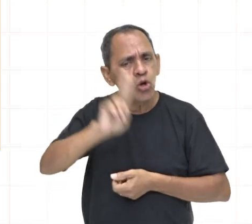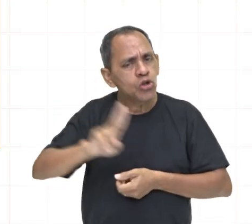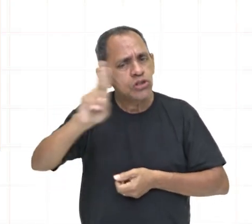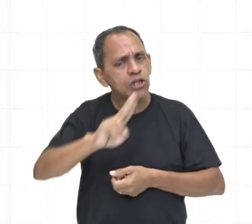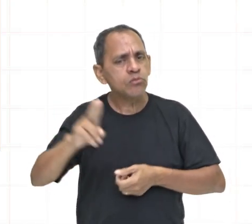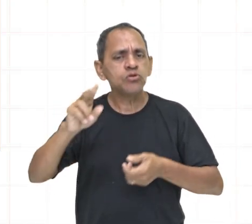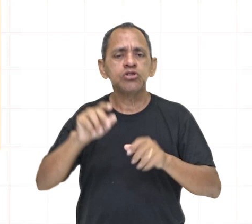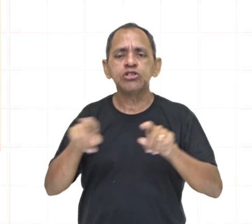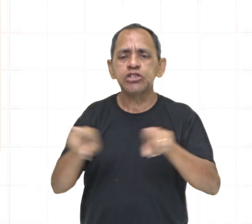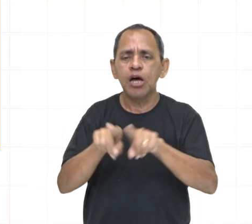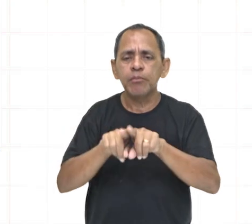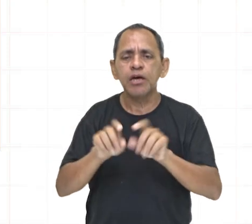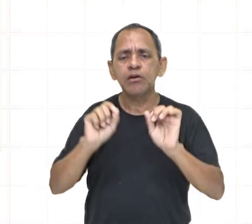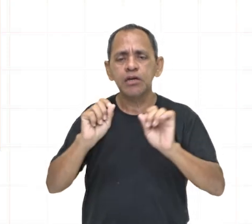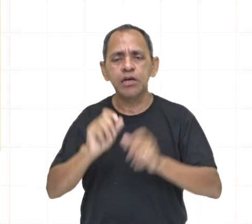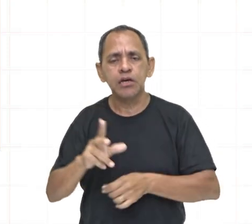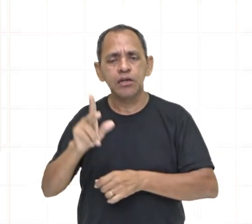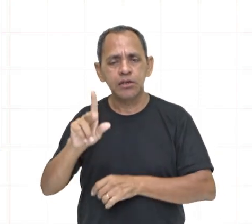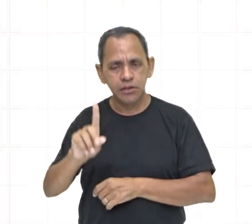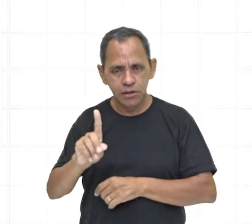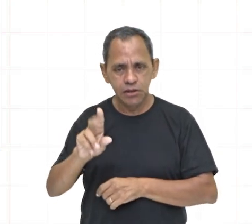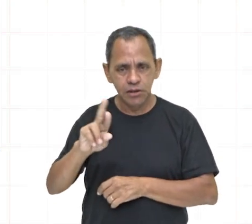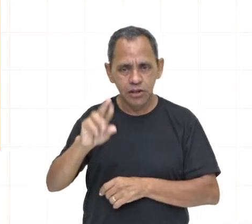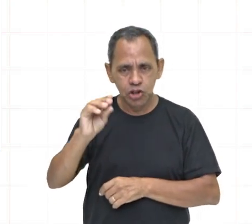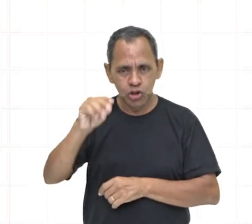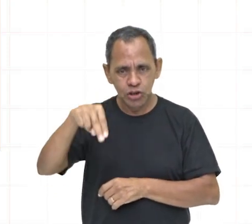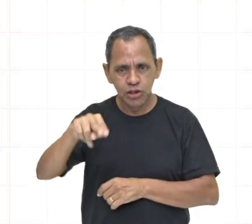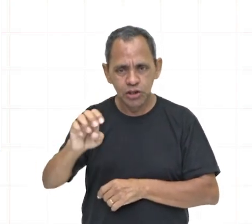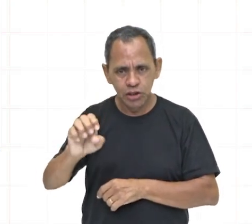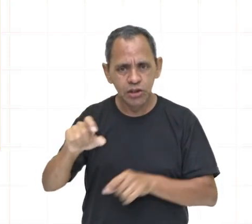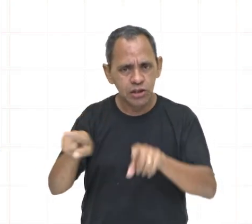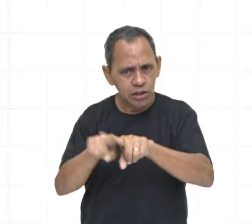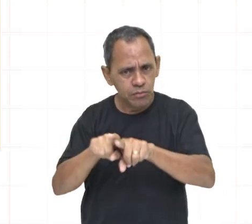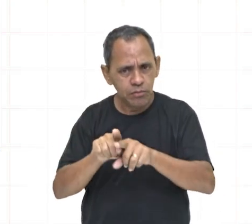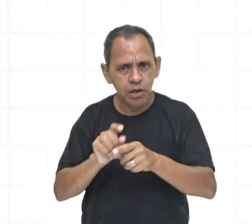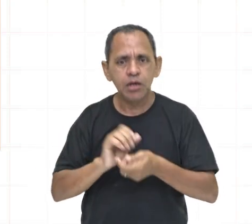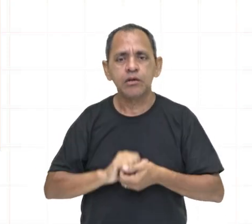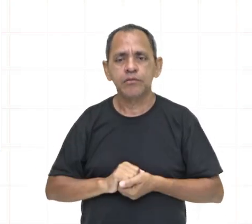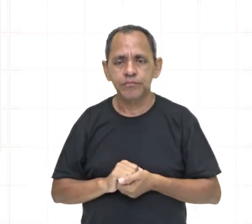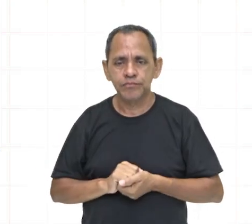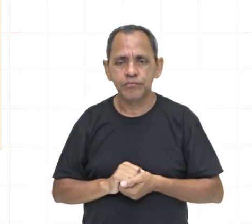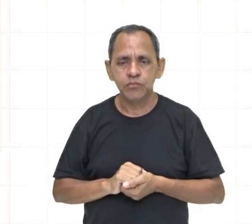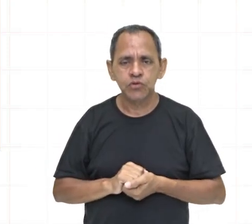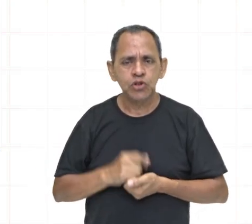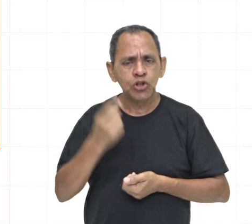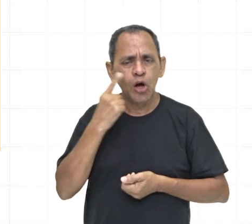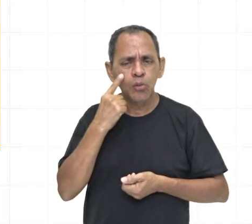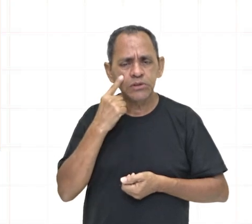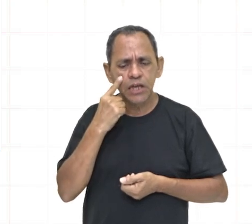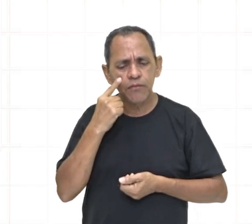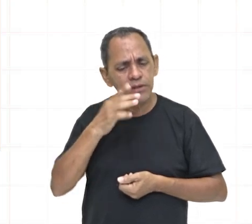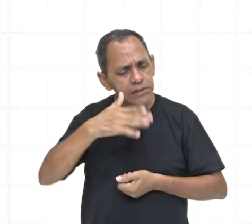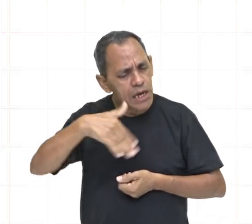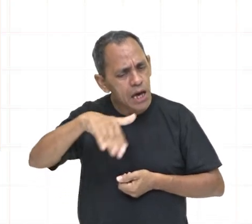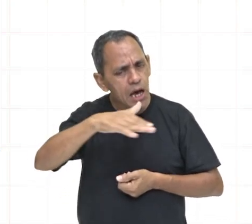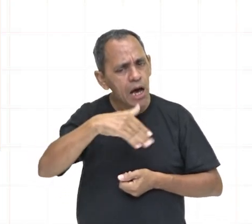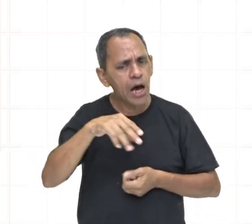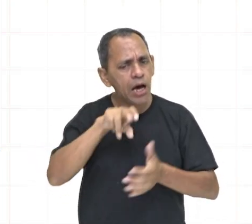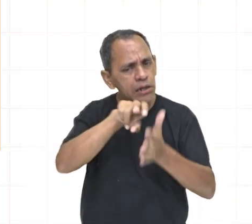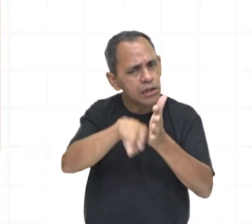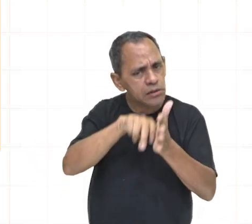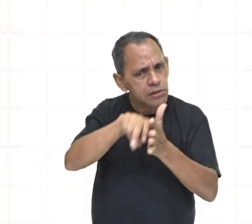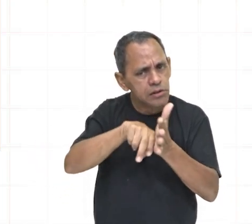essa revolução realmente que acabou ocorrendo e hoje em dia a gente observa muito essa parte de agricultura, de pecuária,